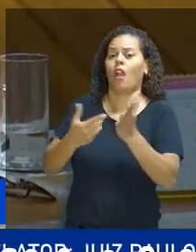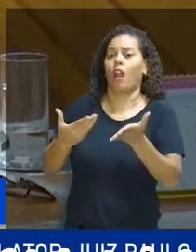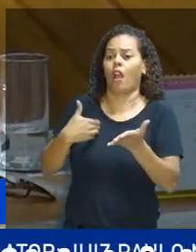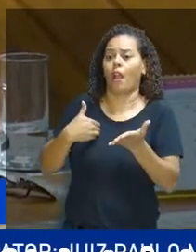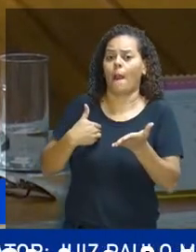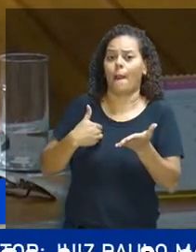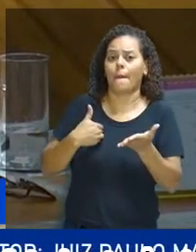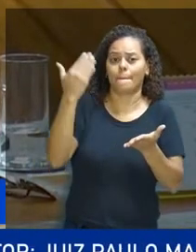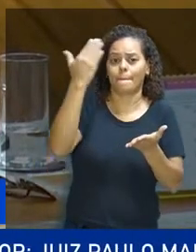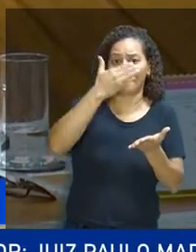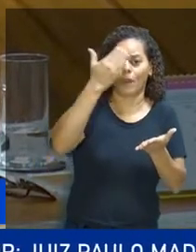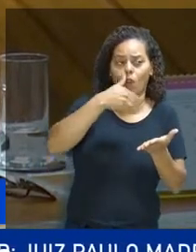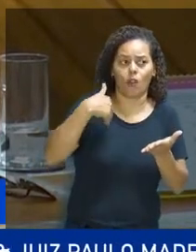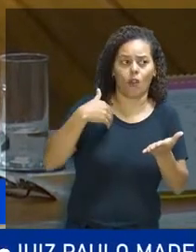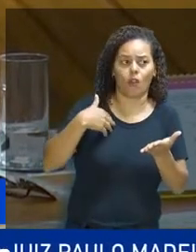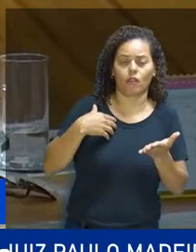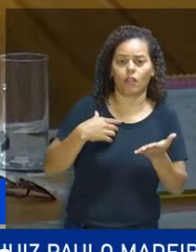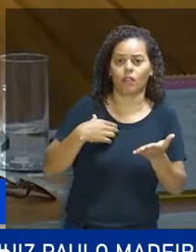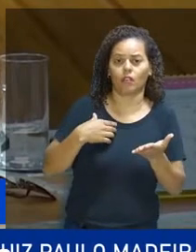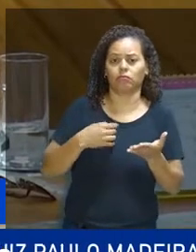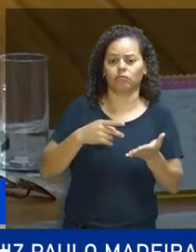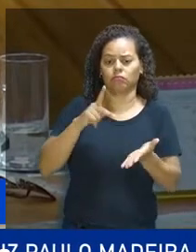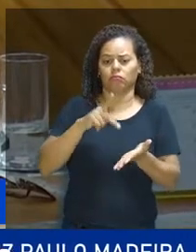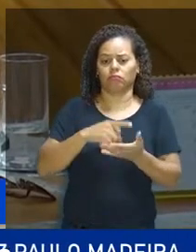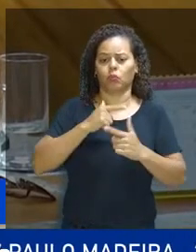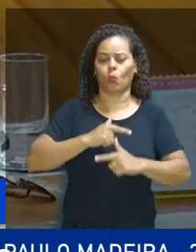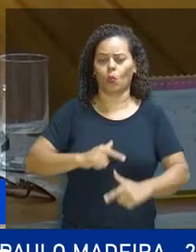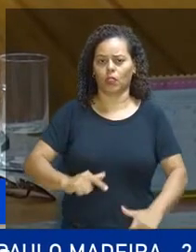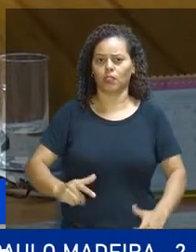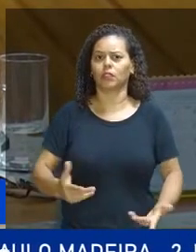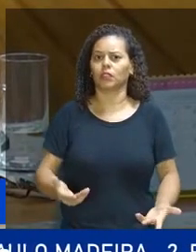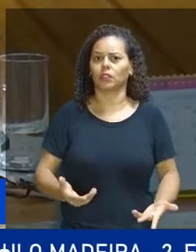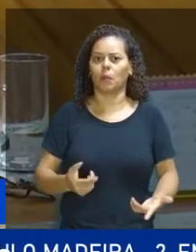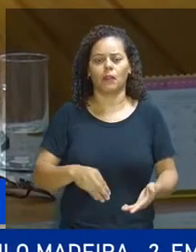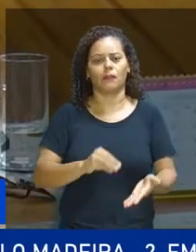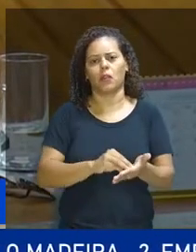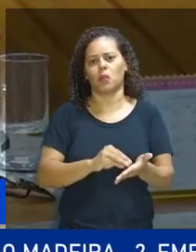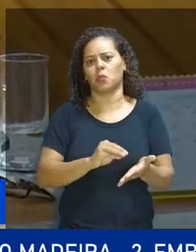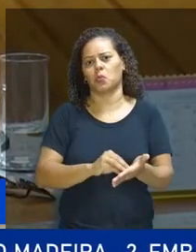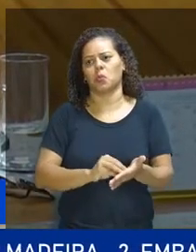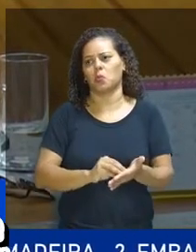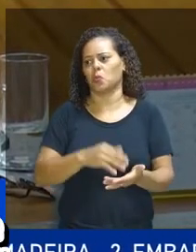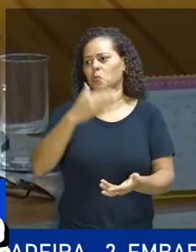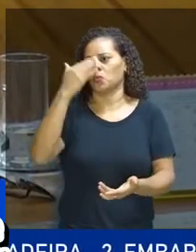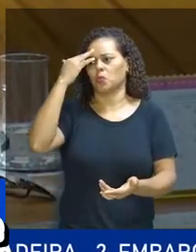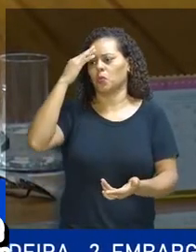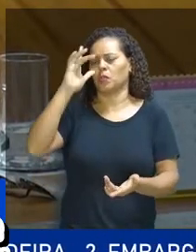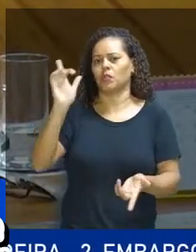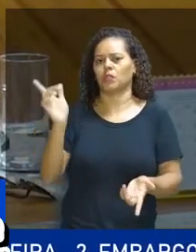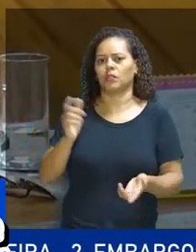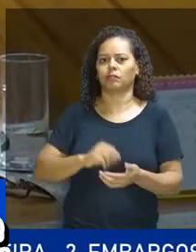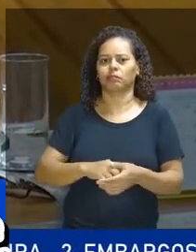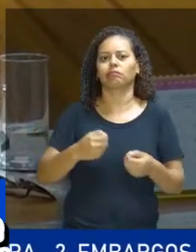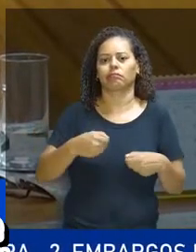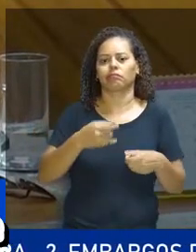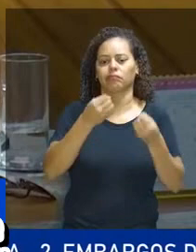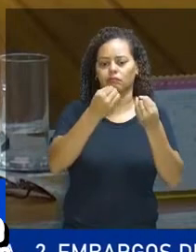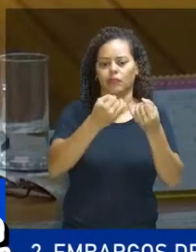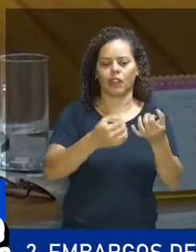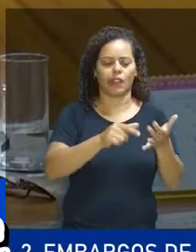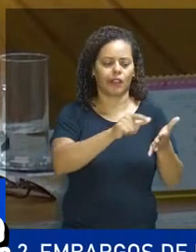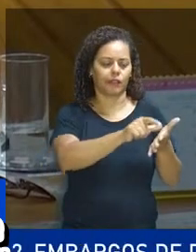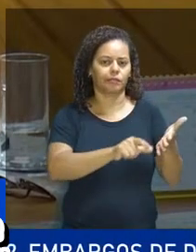foi aberta a vista para ele se manifestar, e ele alega em preliminar isso. Além disso,